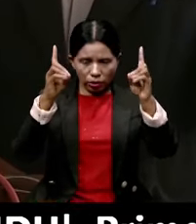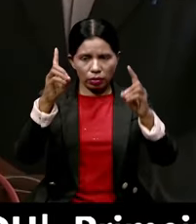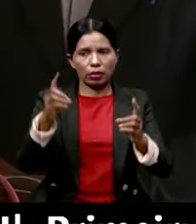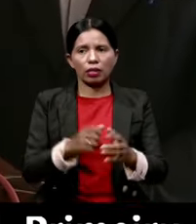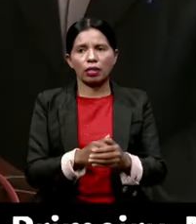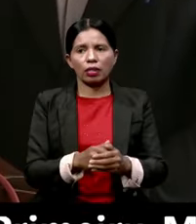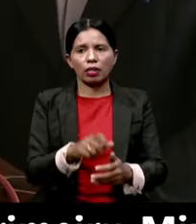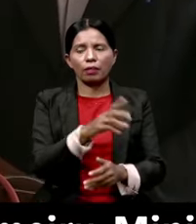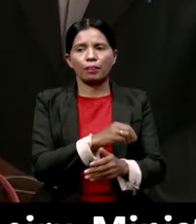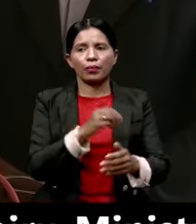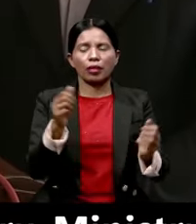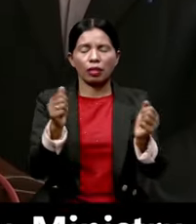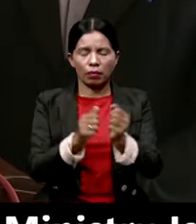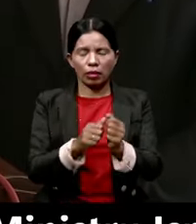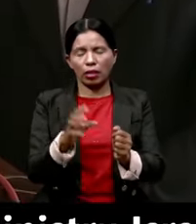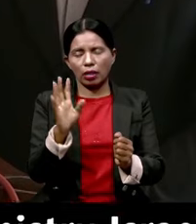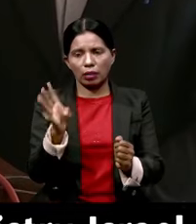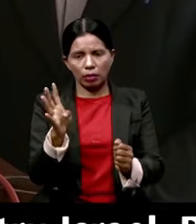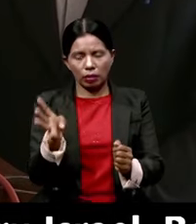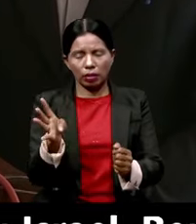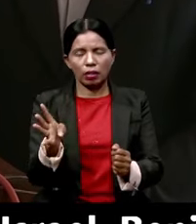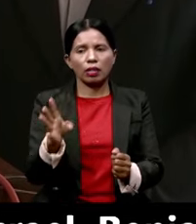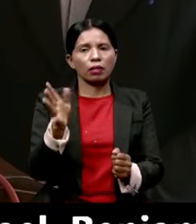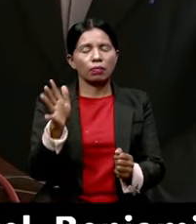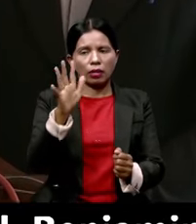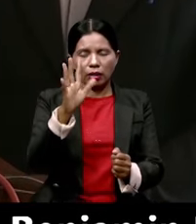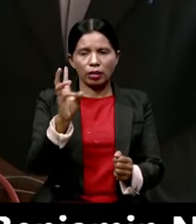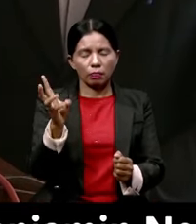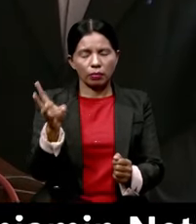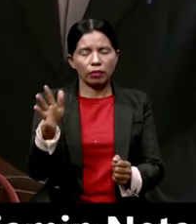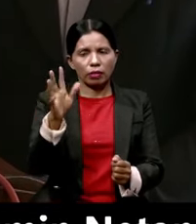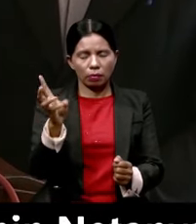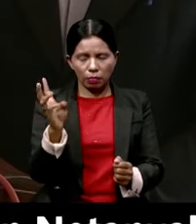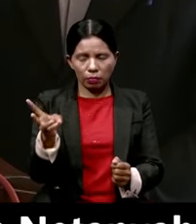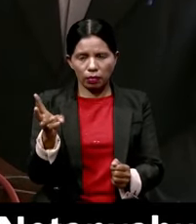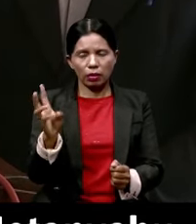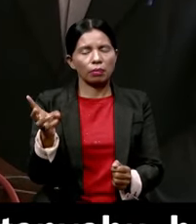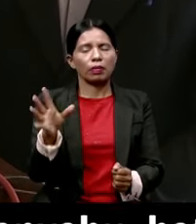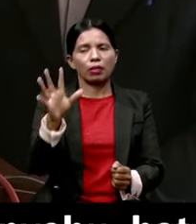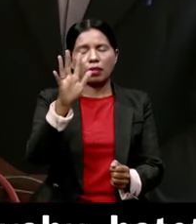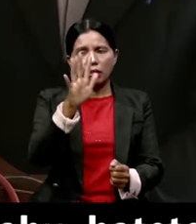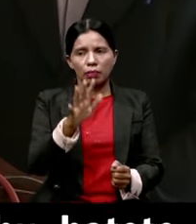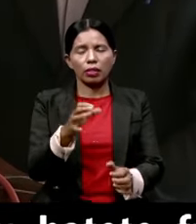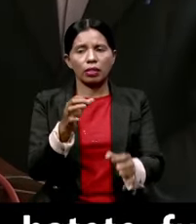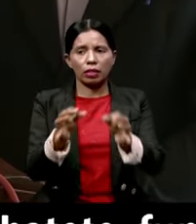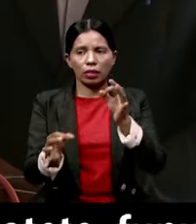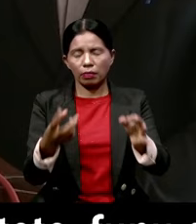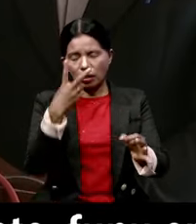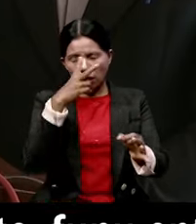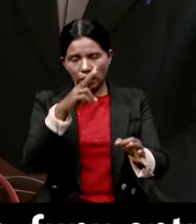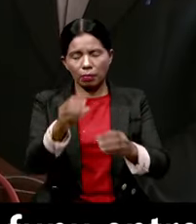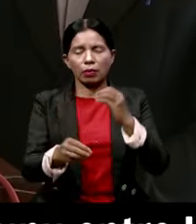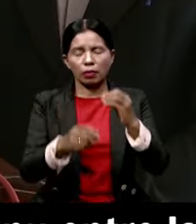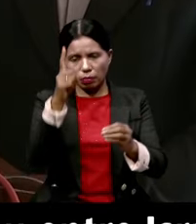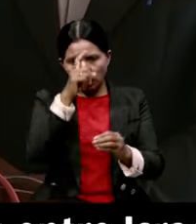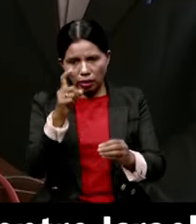ia 60 ka, 65 ka? Quer dizer, decisão hoje Conselho de Ministros de Hanona 60. Se cara que ita carba 60, né? Se cara que